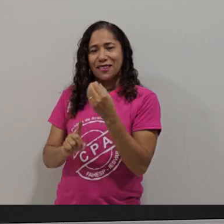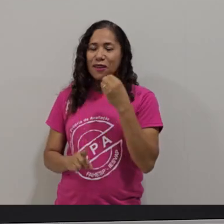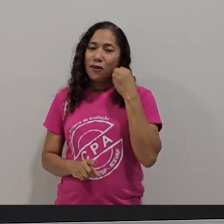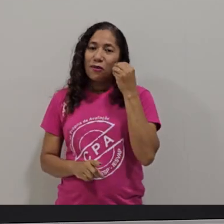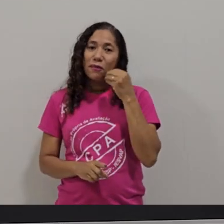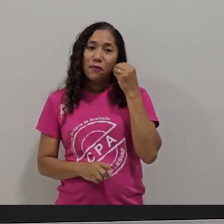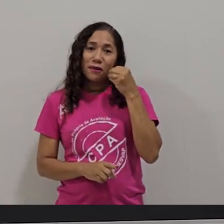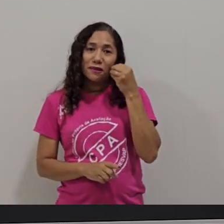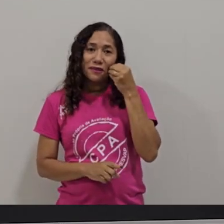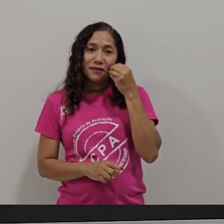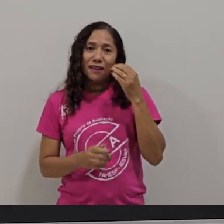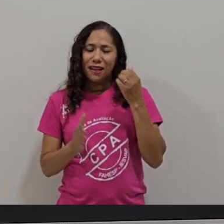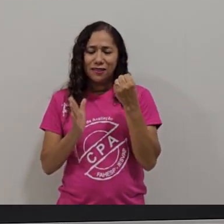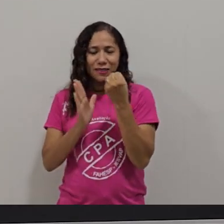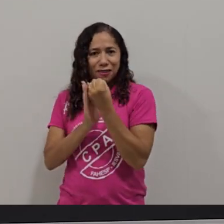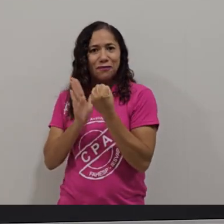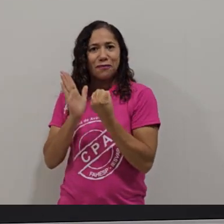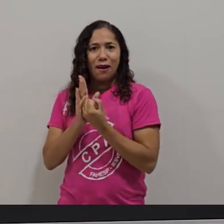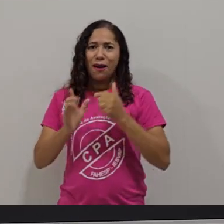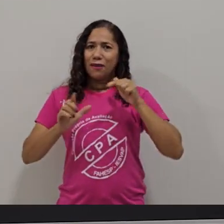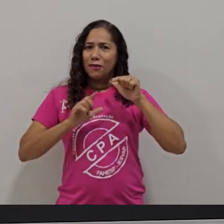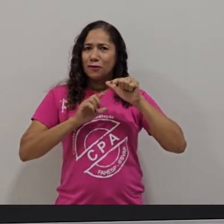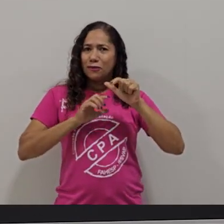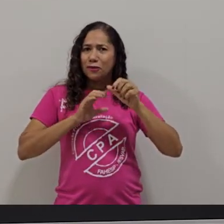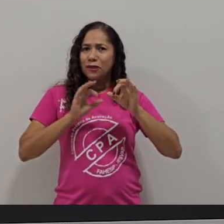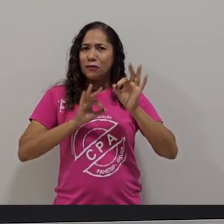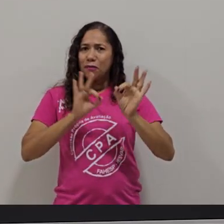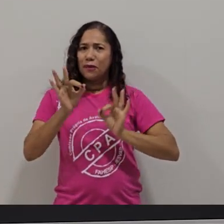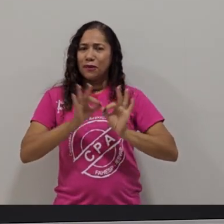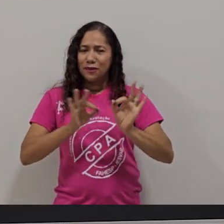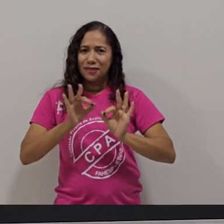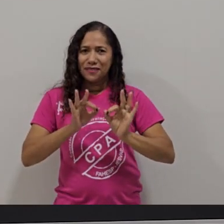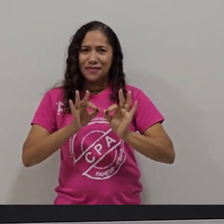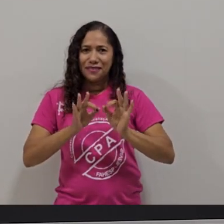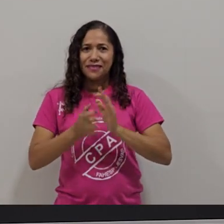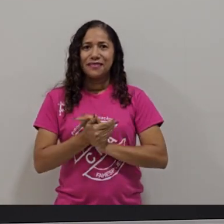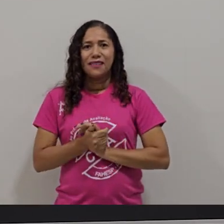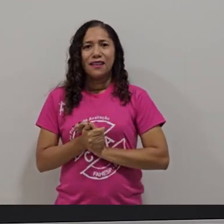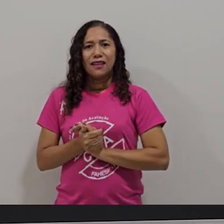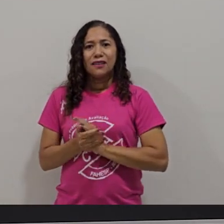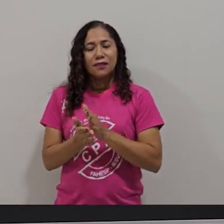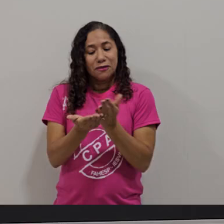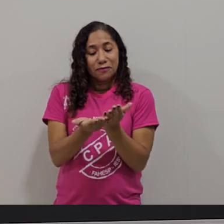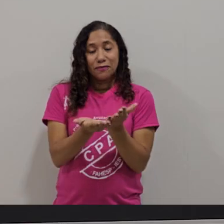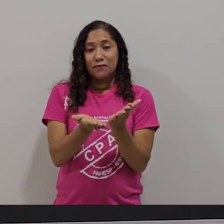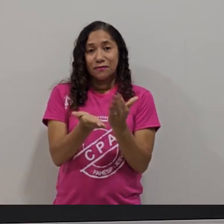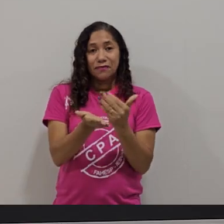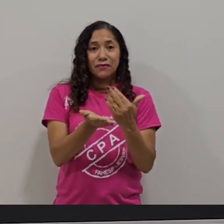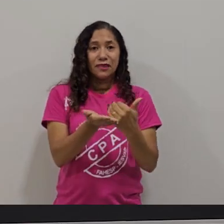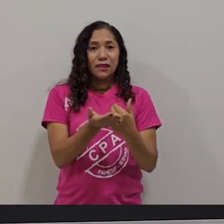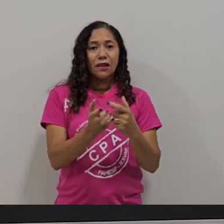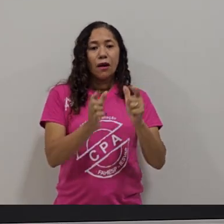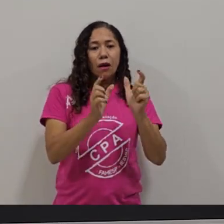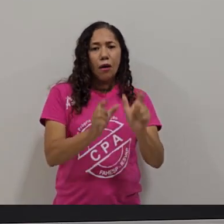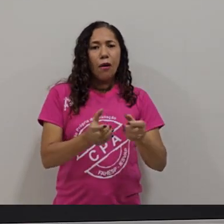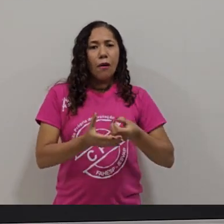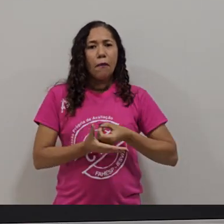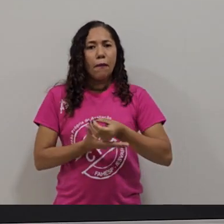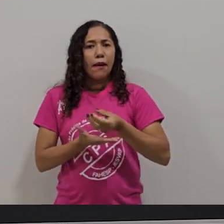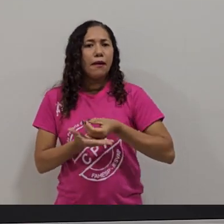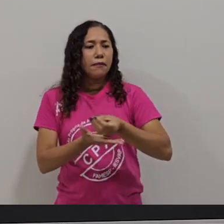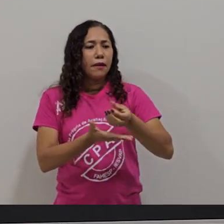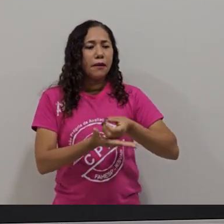oportunidade também de deixar um marco. O nosso trabalho também vai entregar um manual nesses setores, um